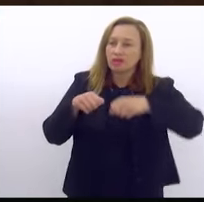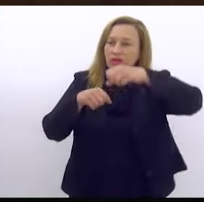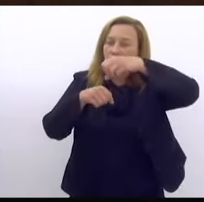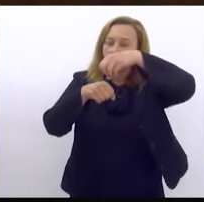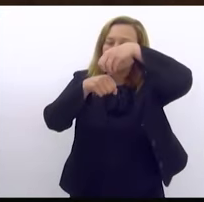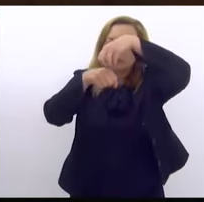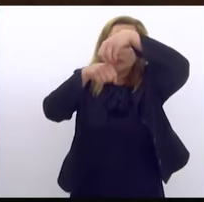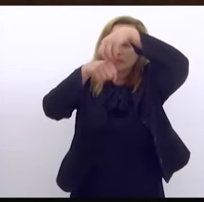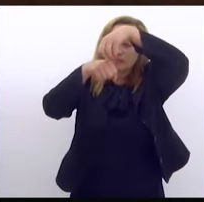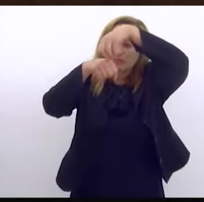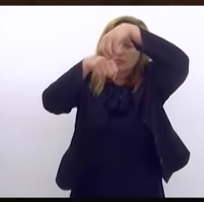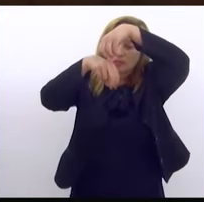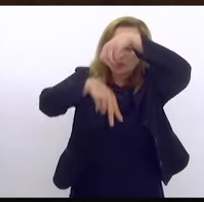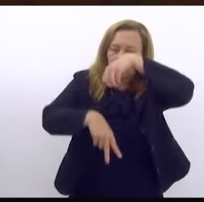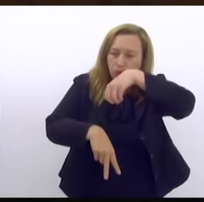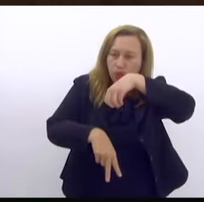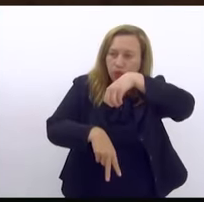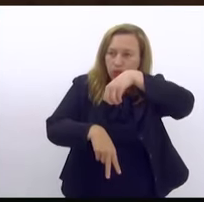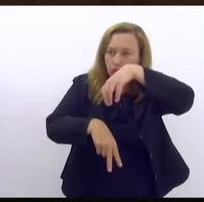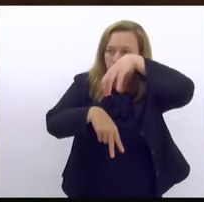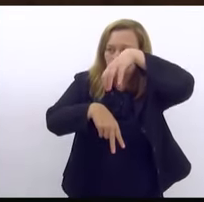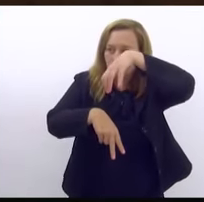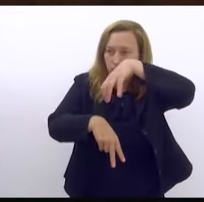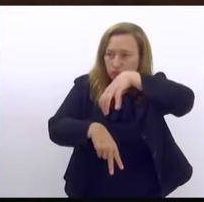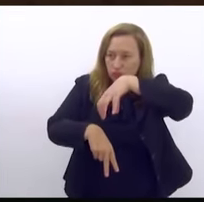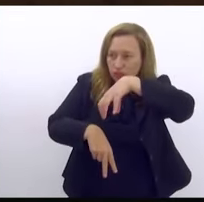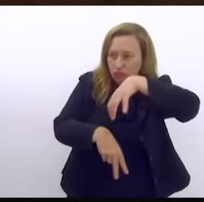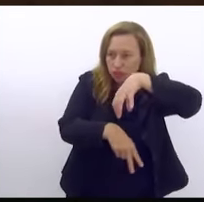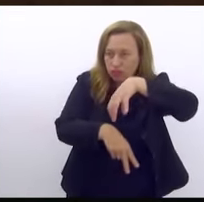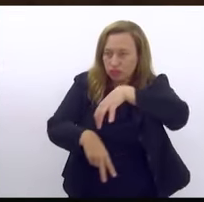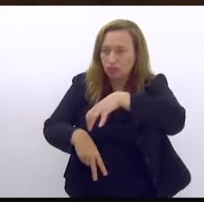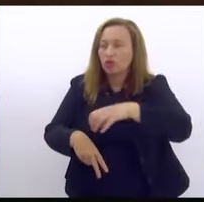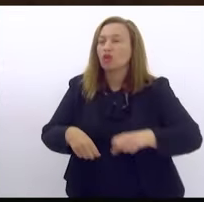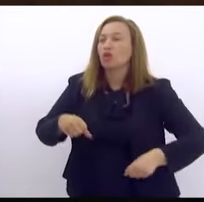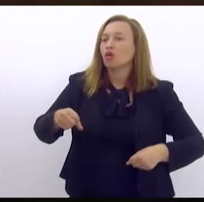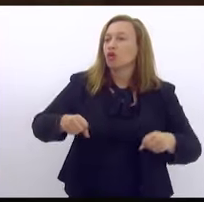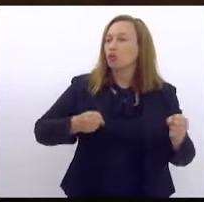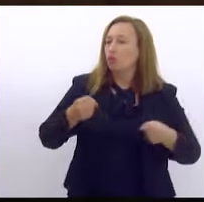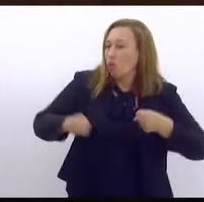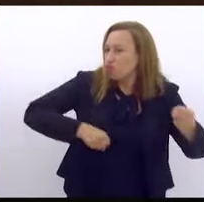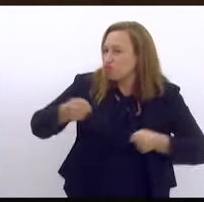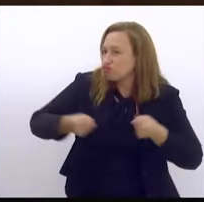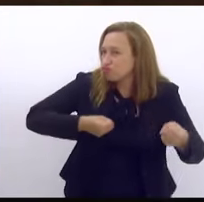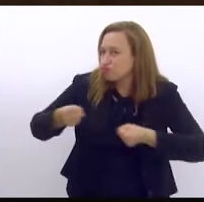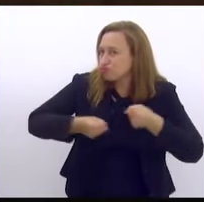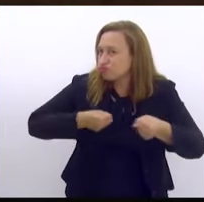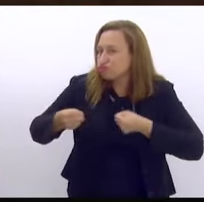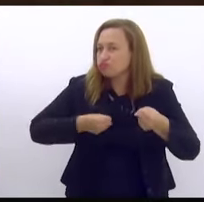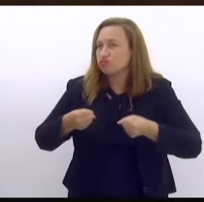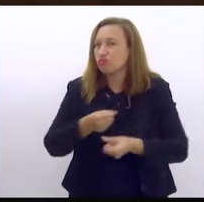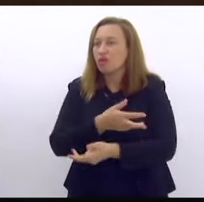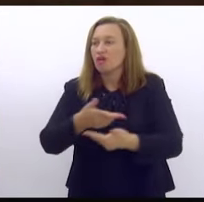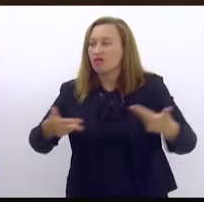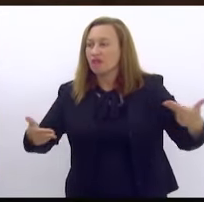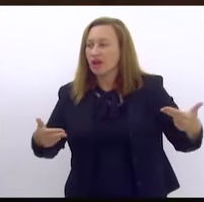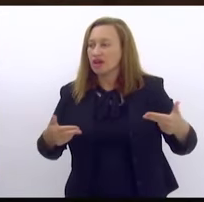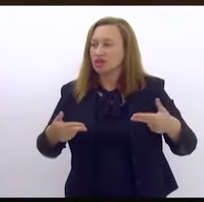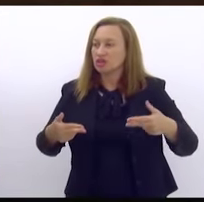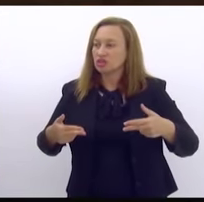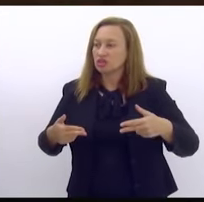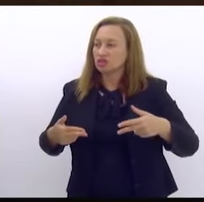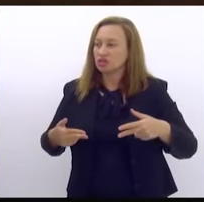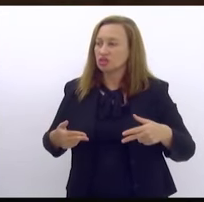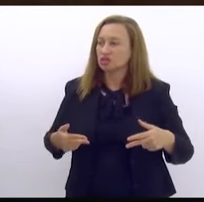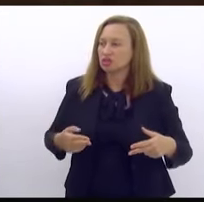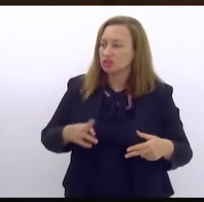maratonas e ultramaratonas na região de Visconde de Mauá, corridas de aventura, centenas de trilhas ecológicas, um dos